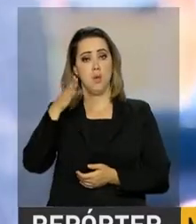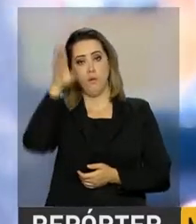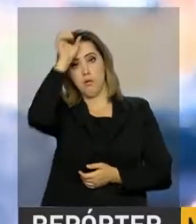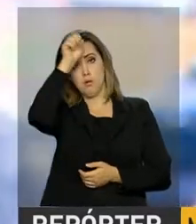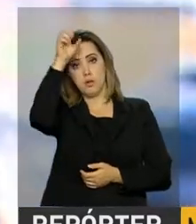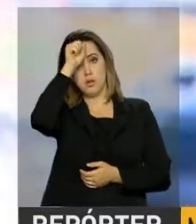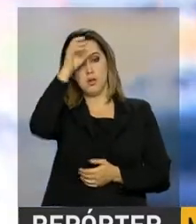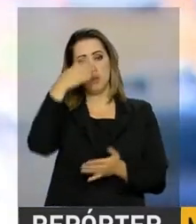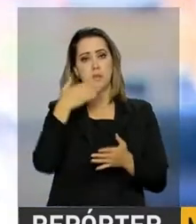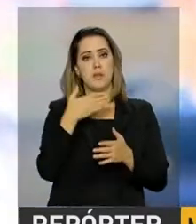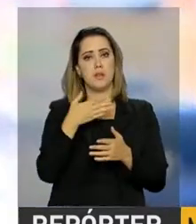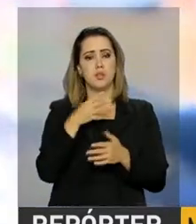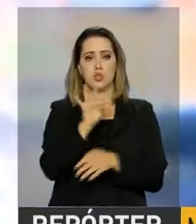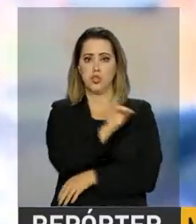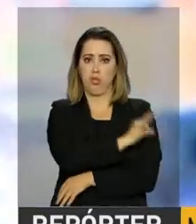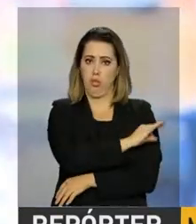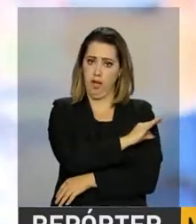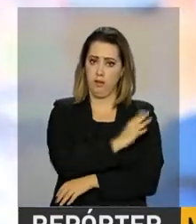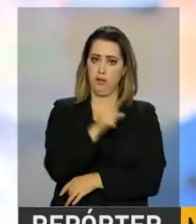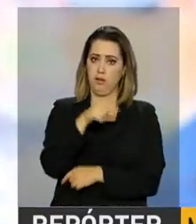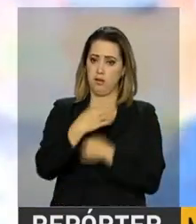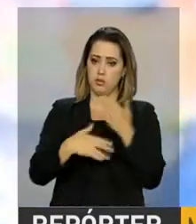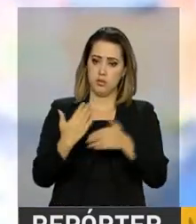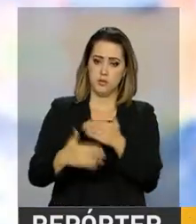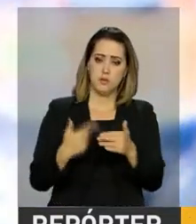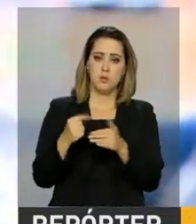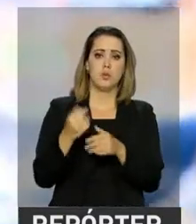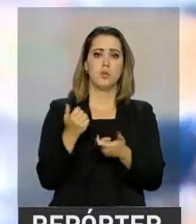de jogos, como programação e